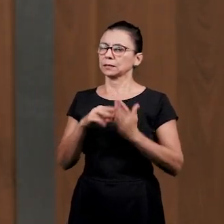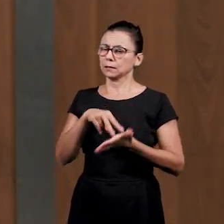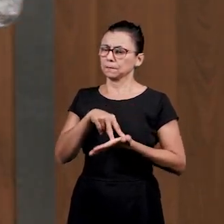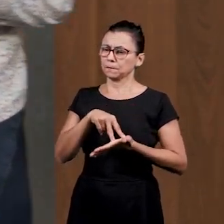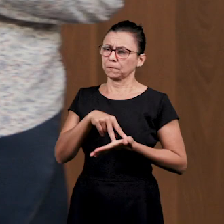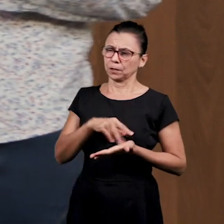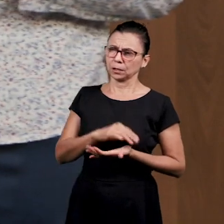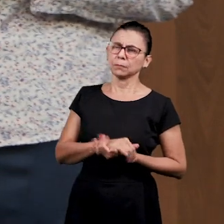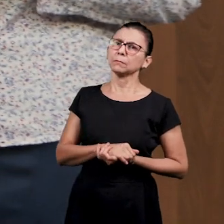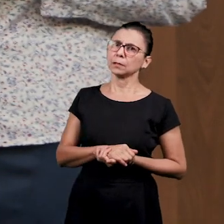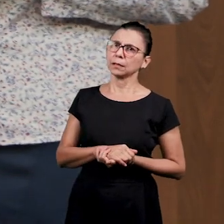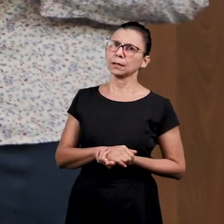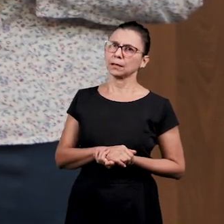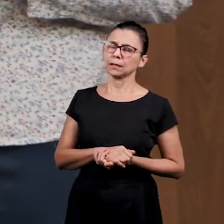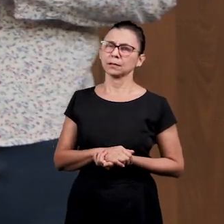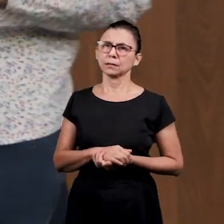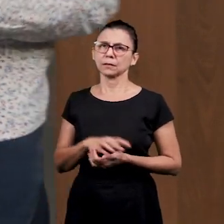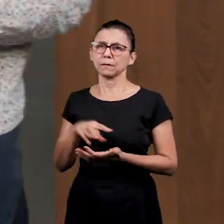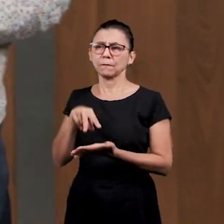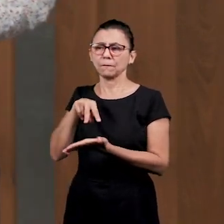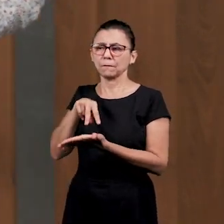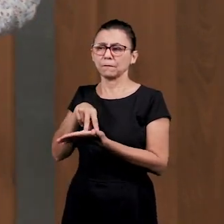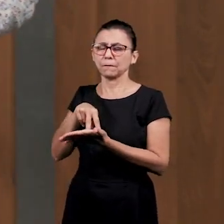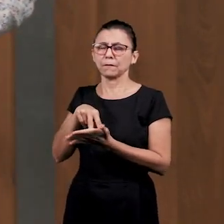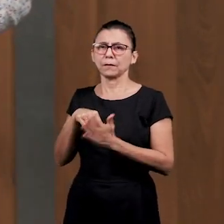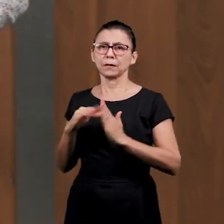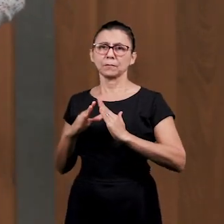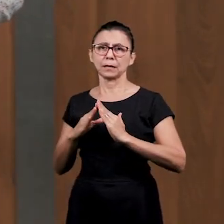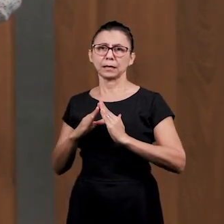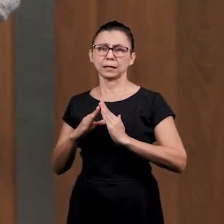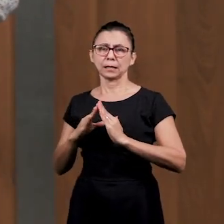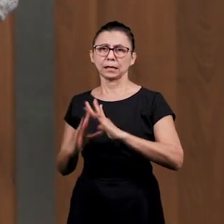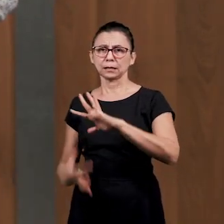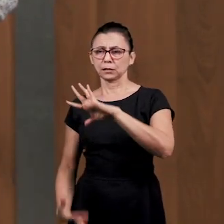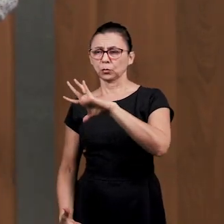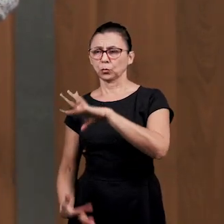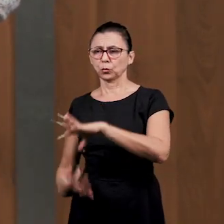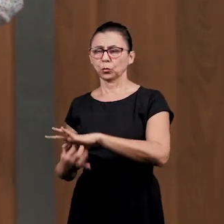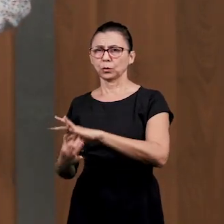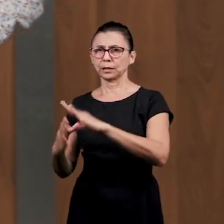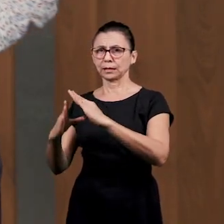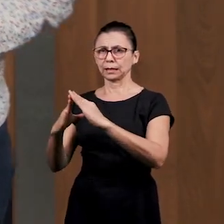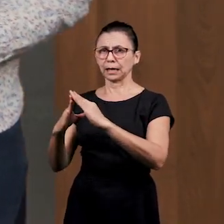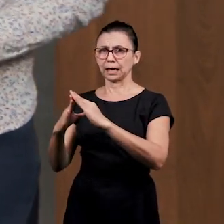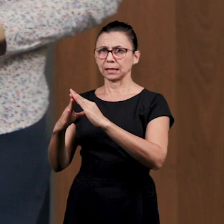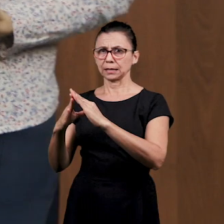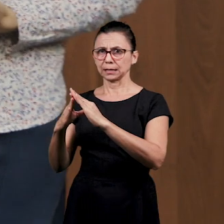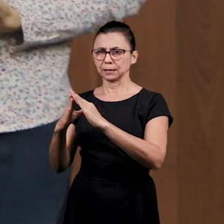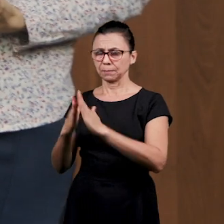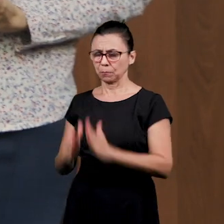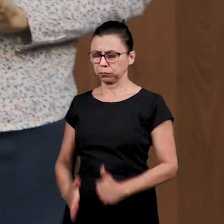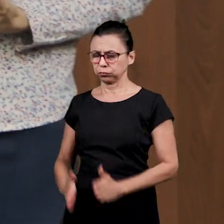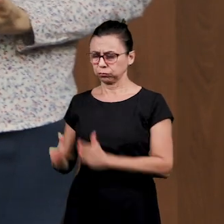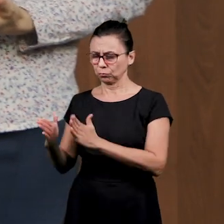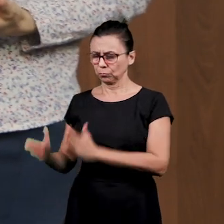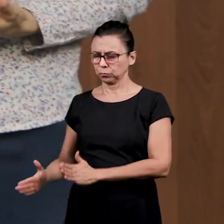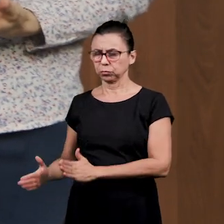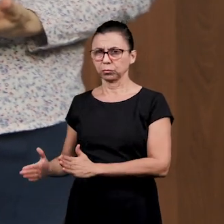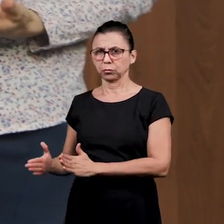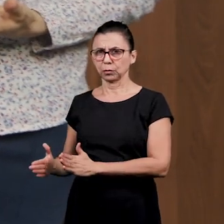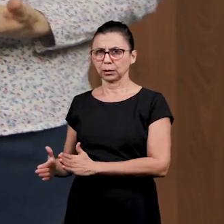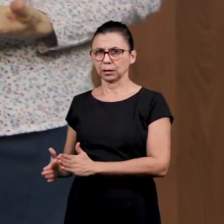a casa está firme. A casa está ligada ao fundamento e está sendo sustentada por